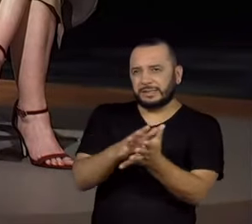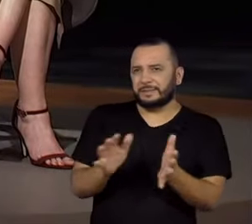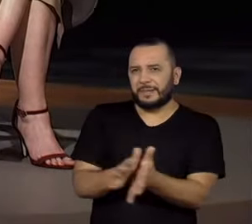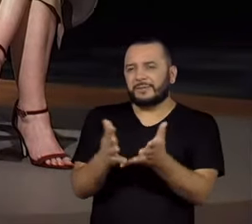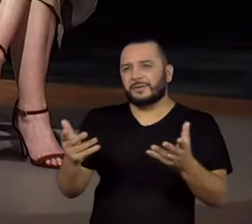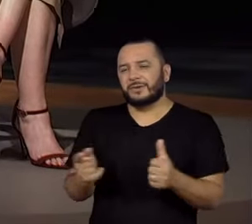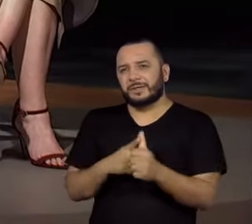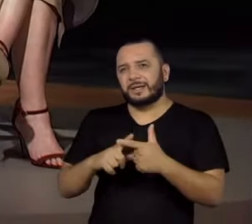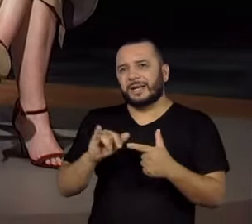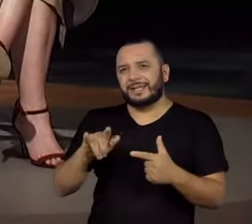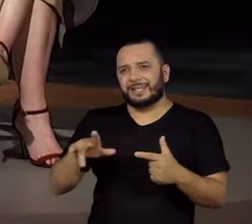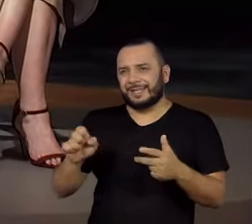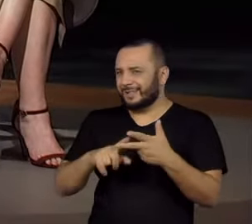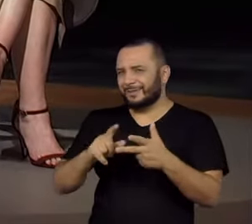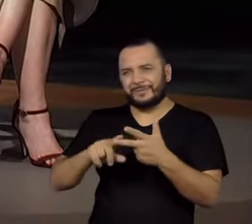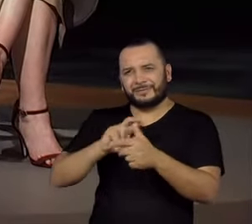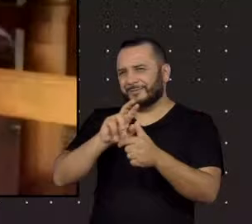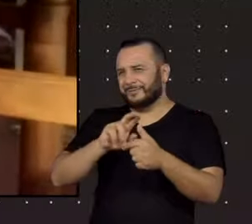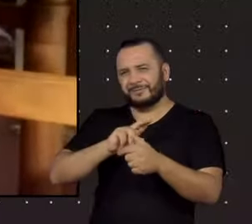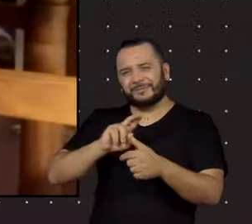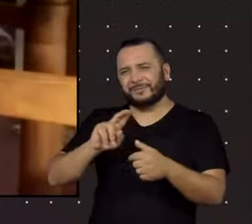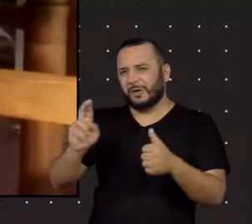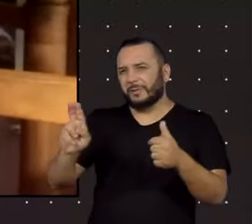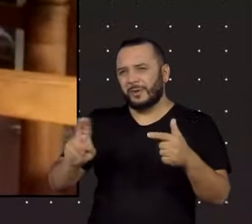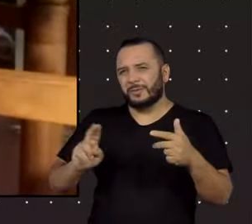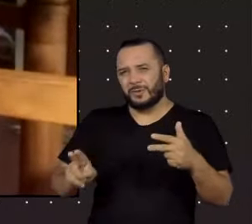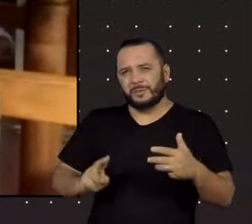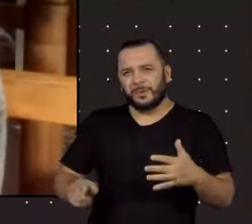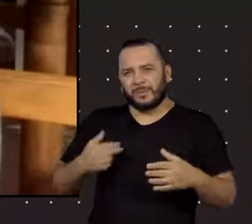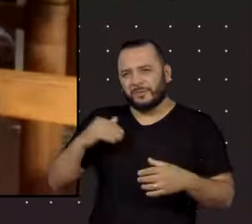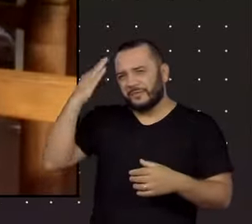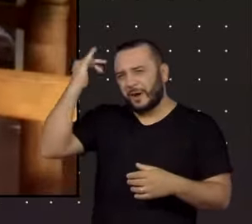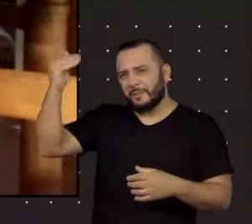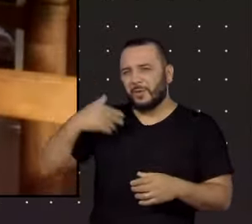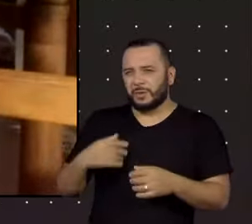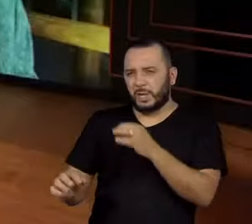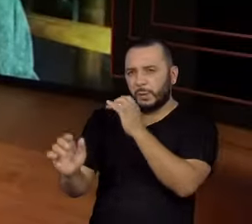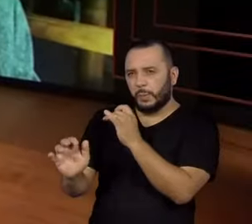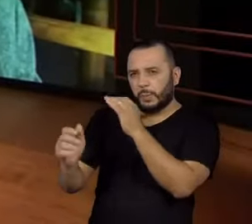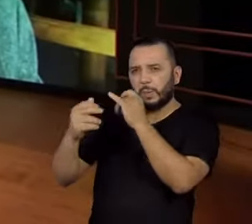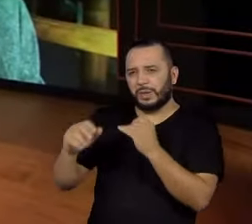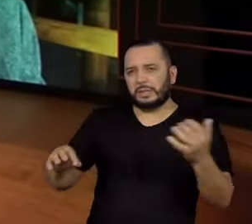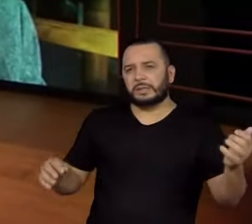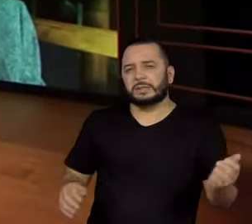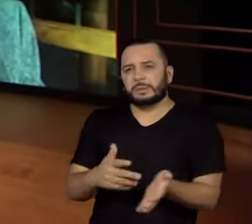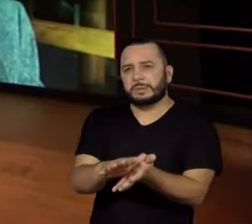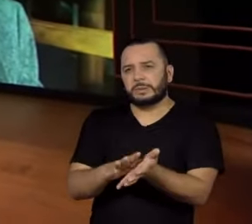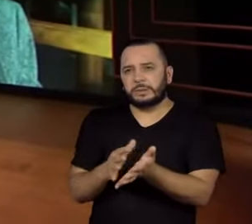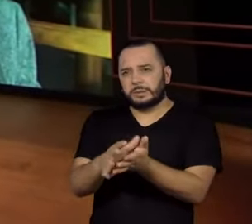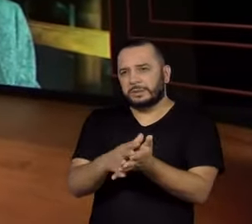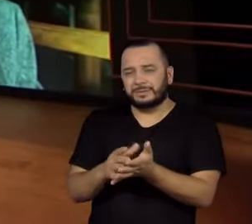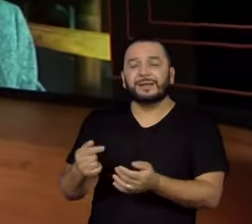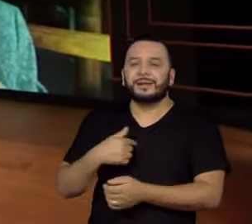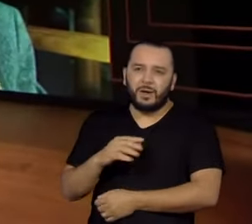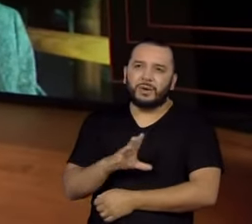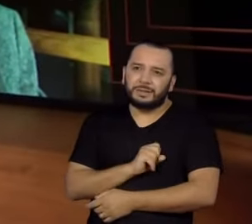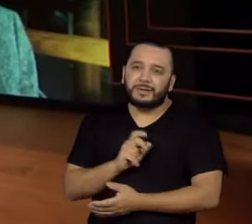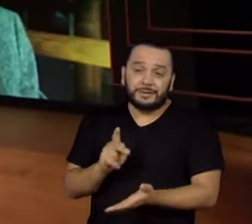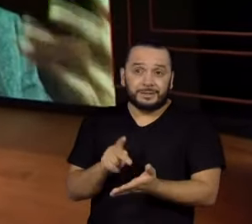por Caymmi, por todos aqueles grandes compositores, flautistas, instrumentistas, etc., né? Mas